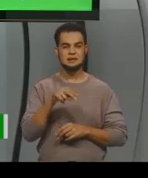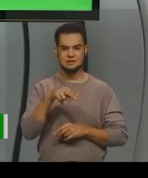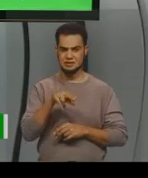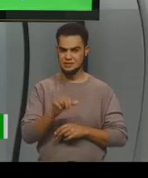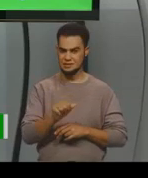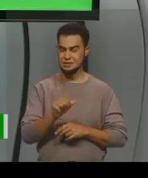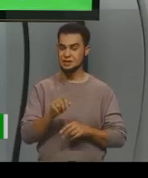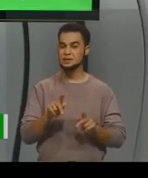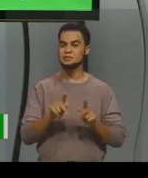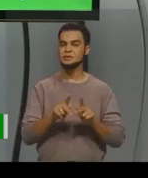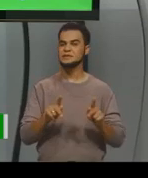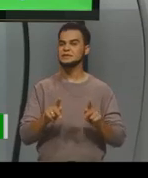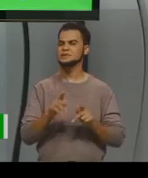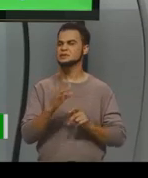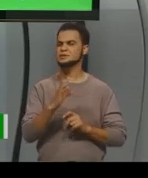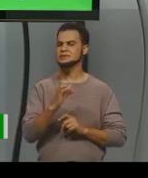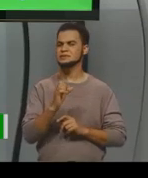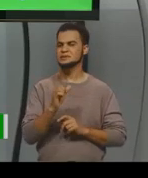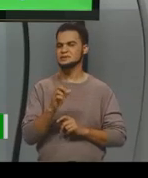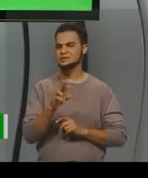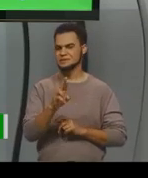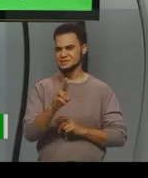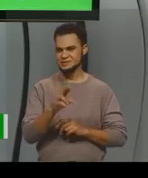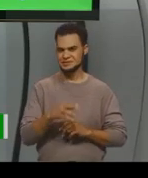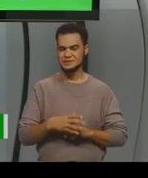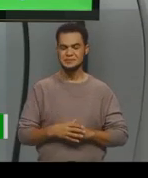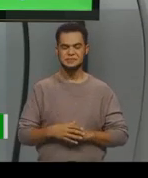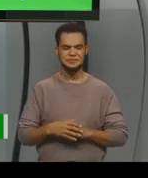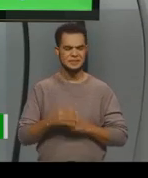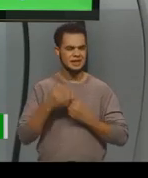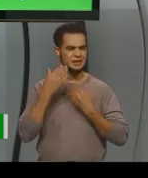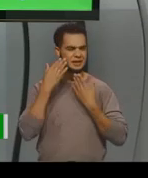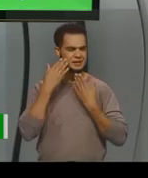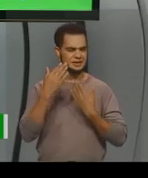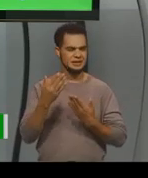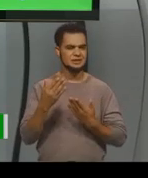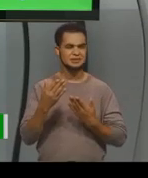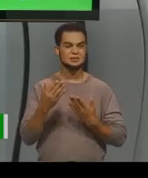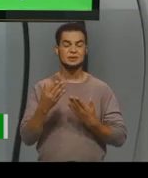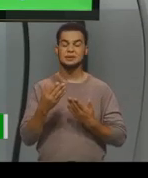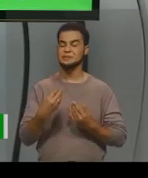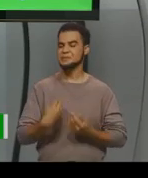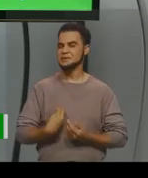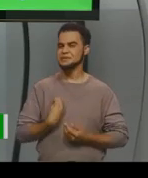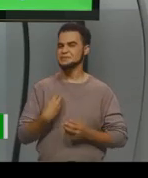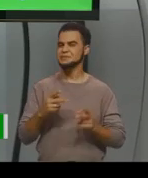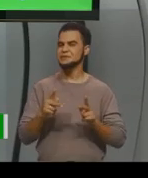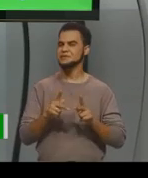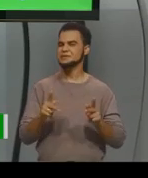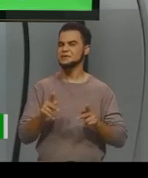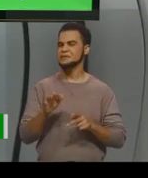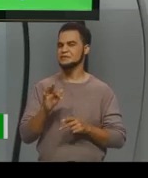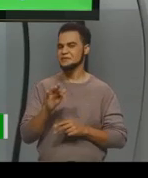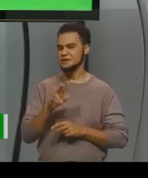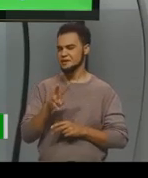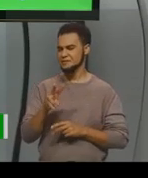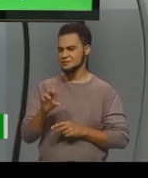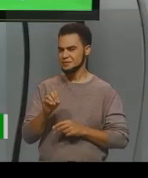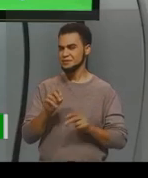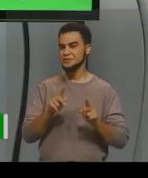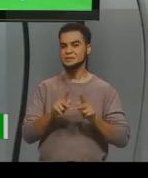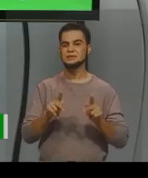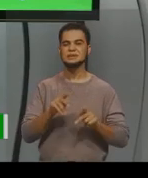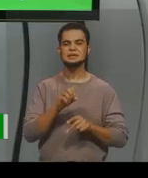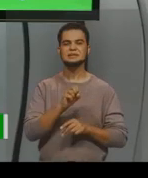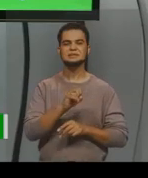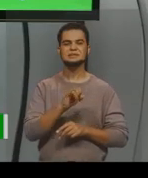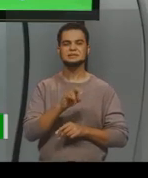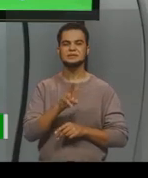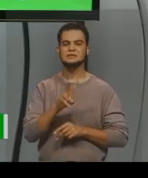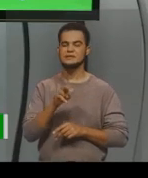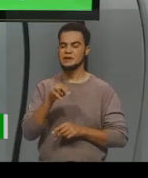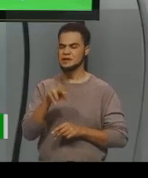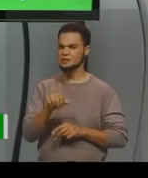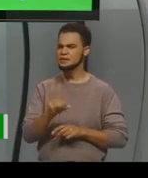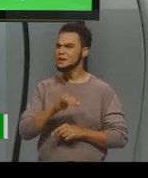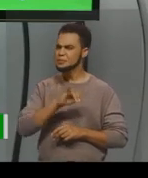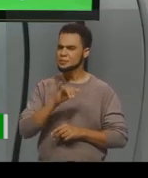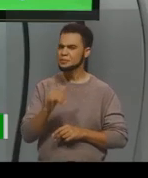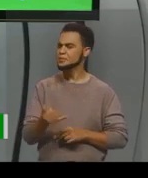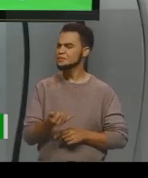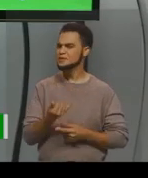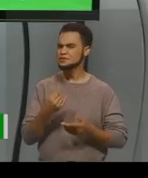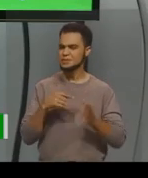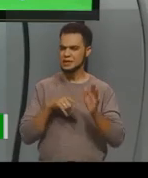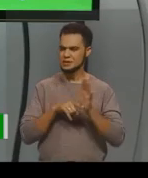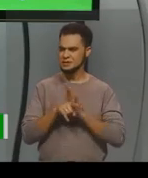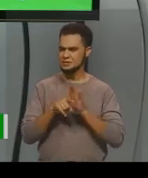e do professor César Garófalo. Agradeço a presença do professor Flávio e da professora Silvana. E você, aproveite a pausa e envie